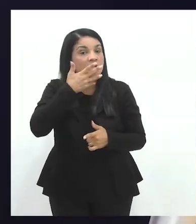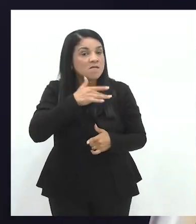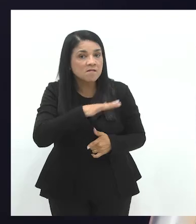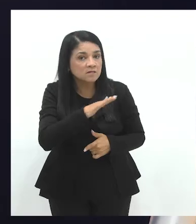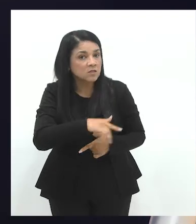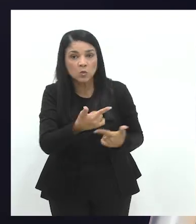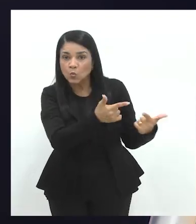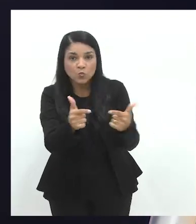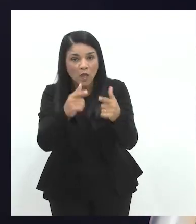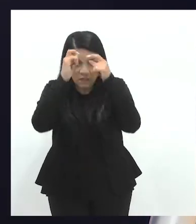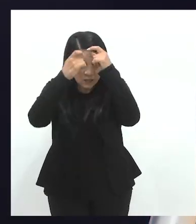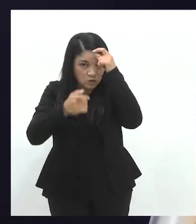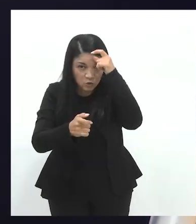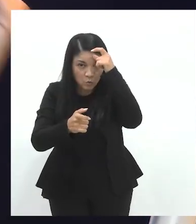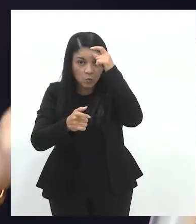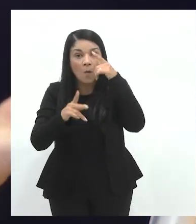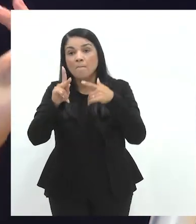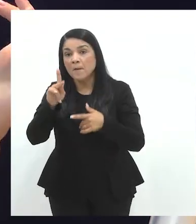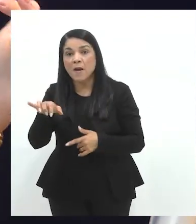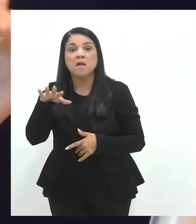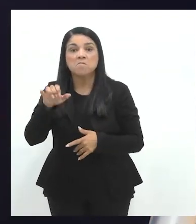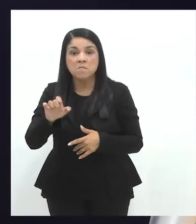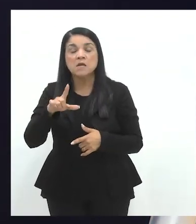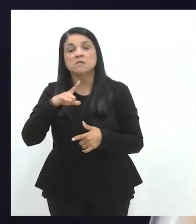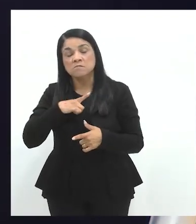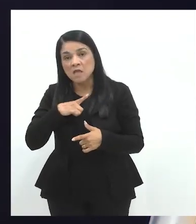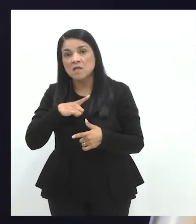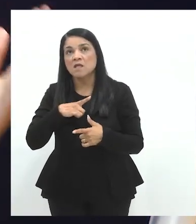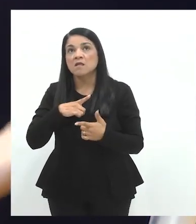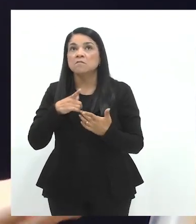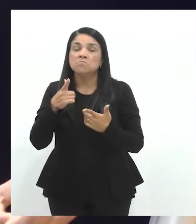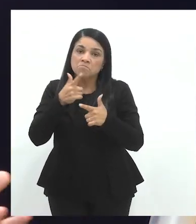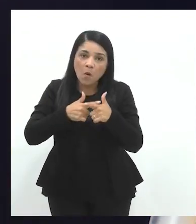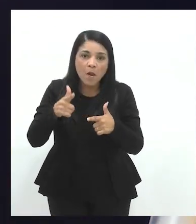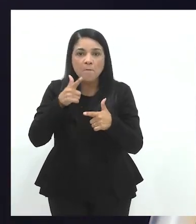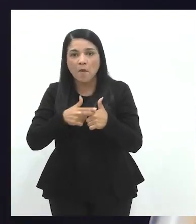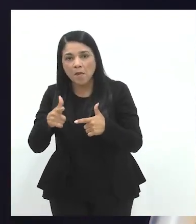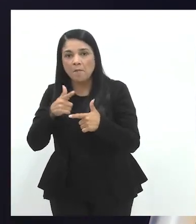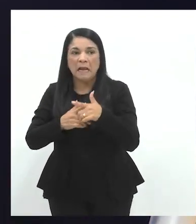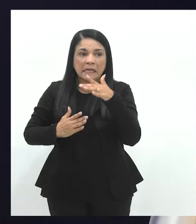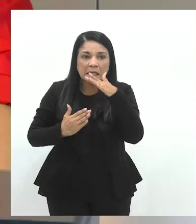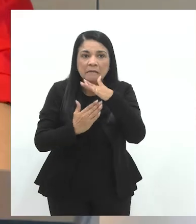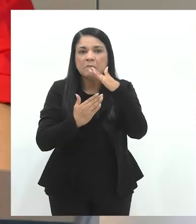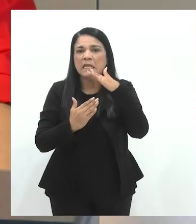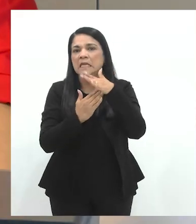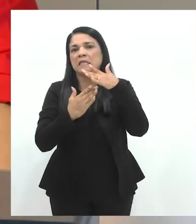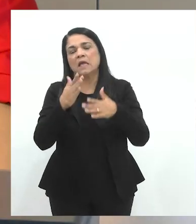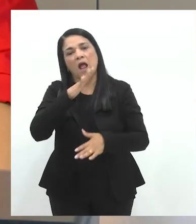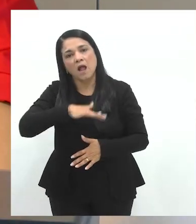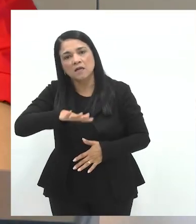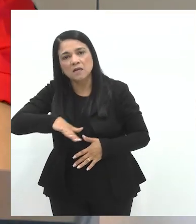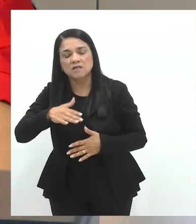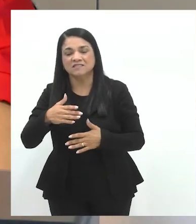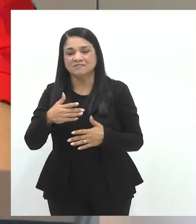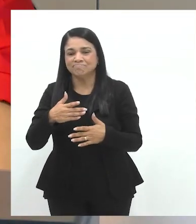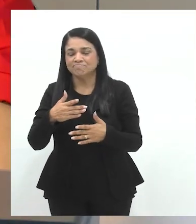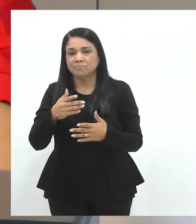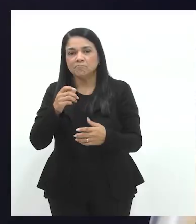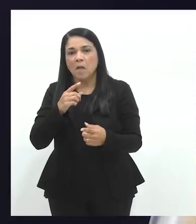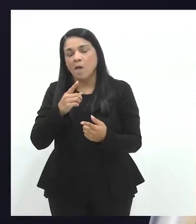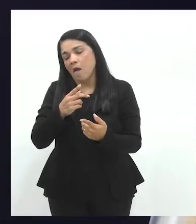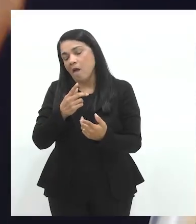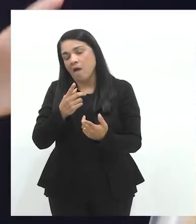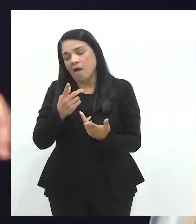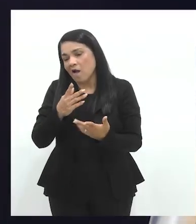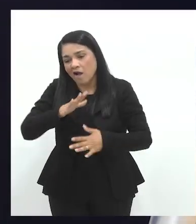transtorno. Mas os pais têm crenças limitantes, limitam a criança, não deixam a criança se